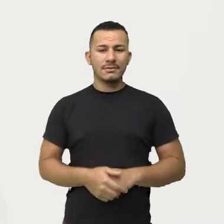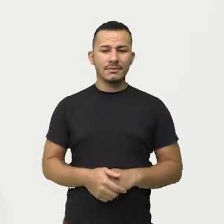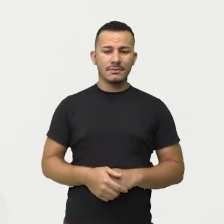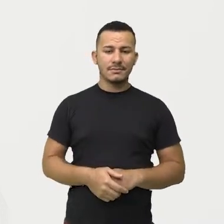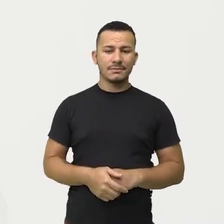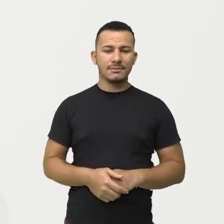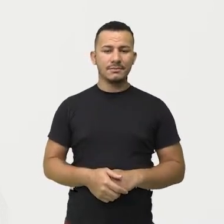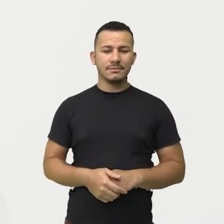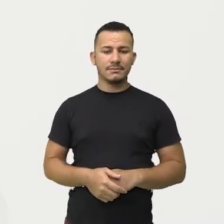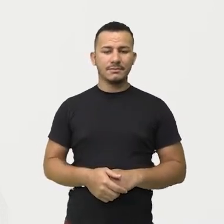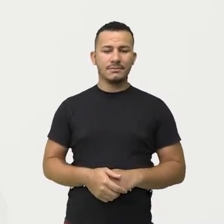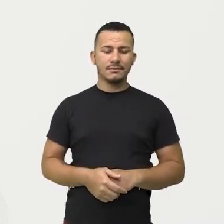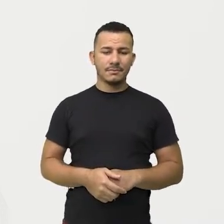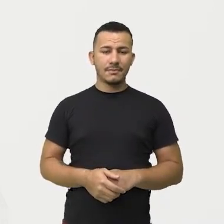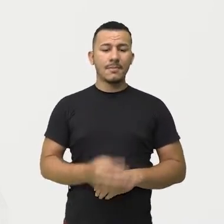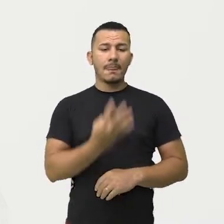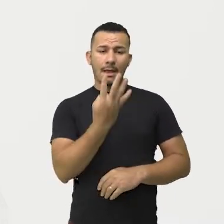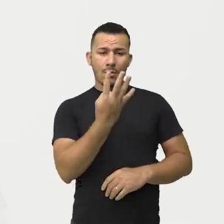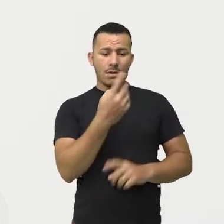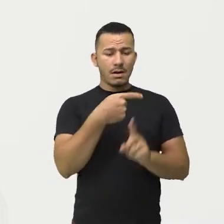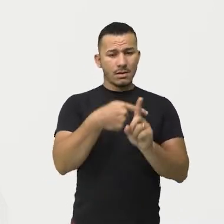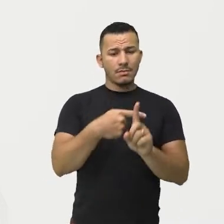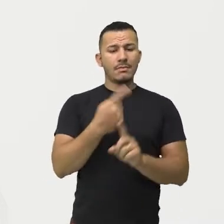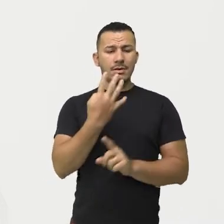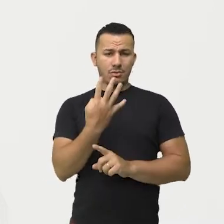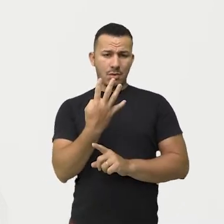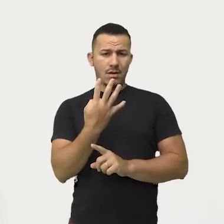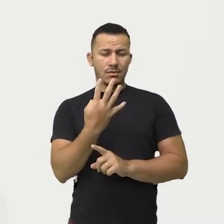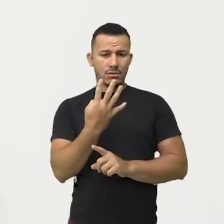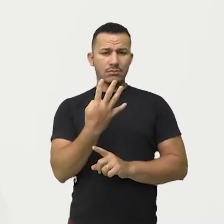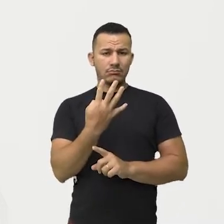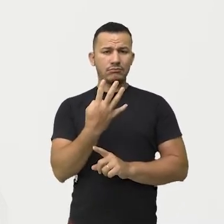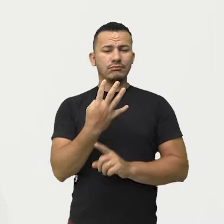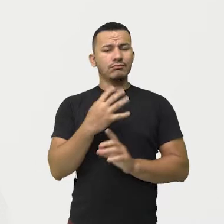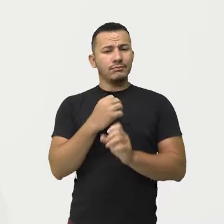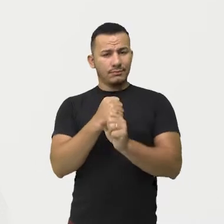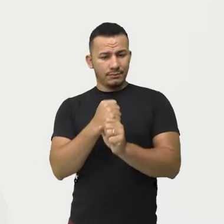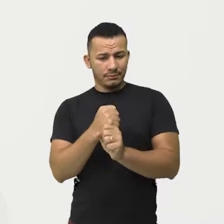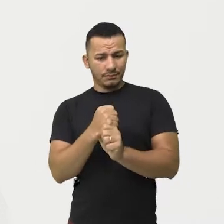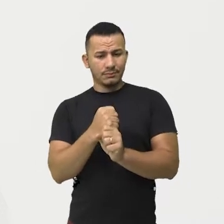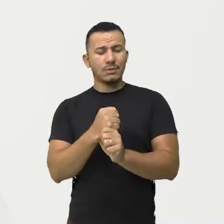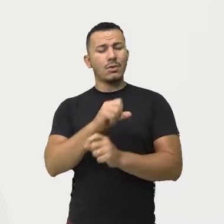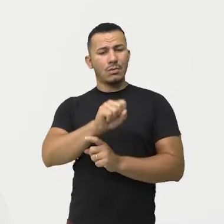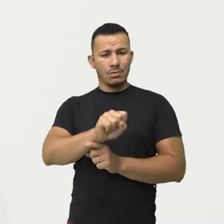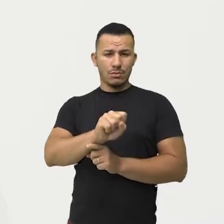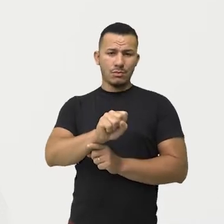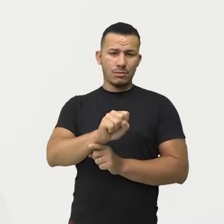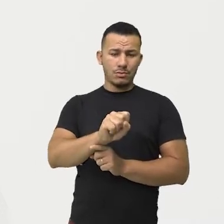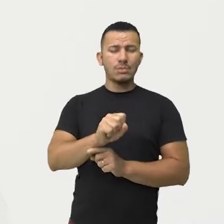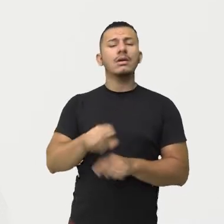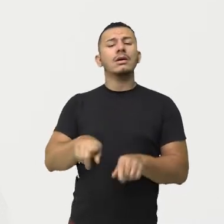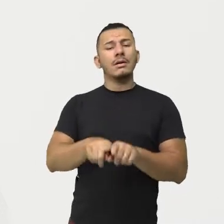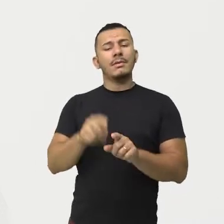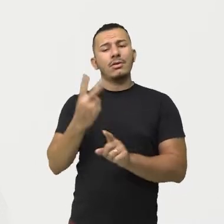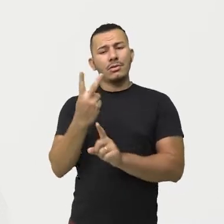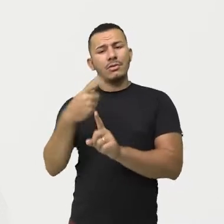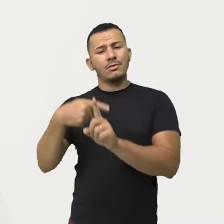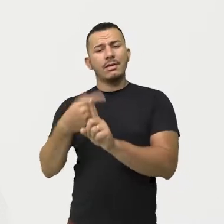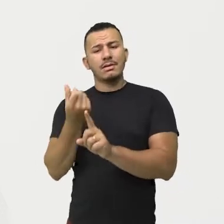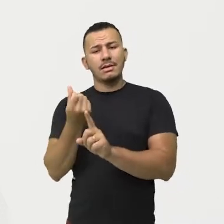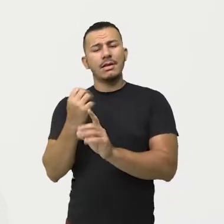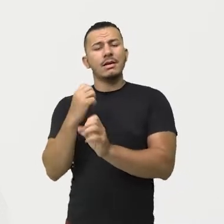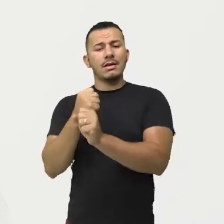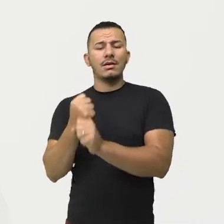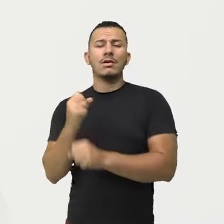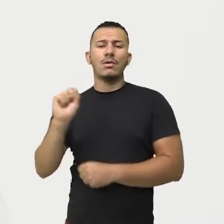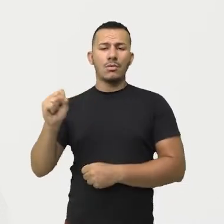4 mais 4 vai me dar... 4 mais 4 vai me dar 8, né? E 2 mais 6 também vai me